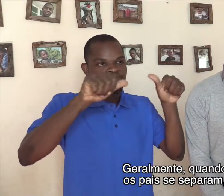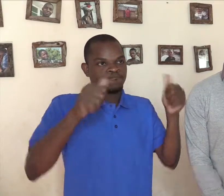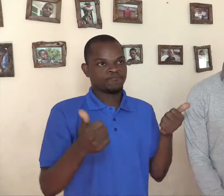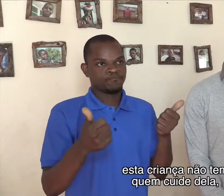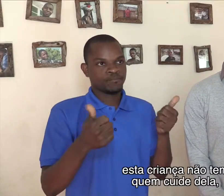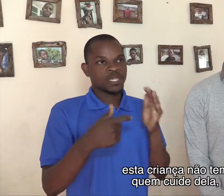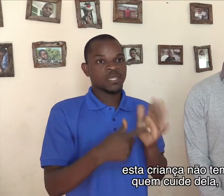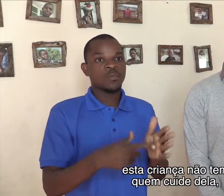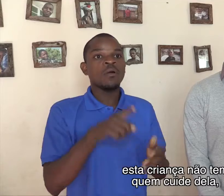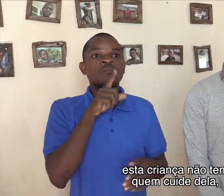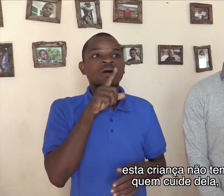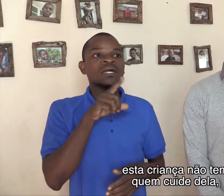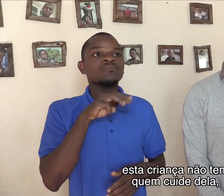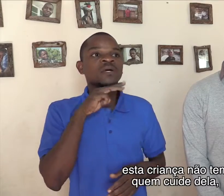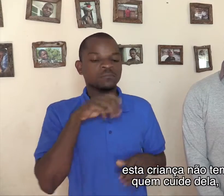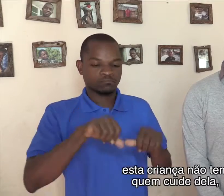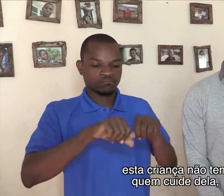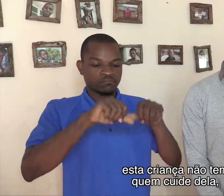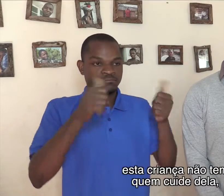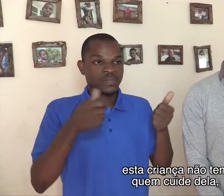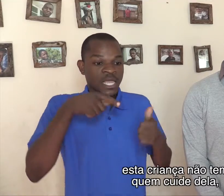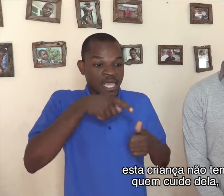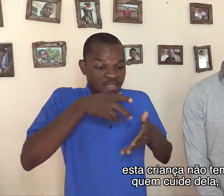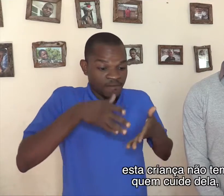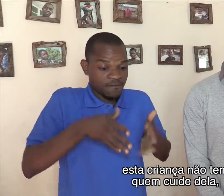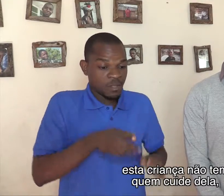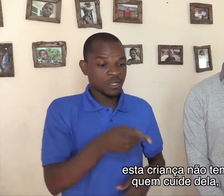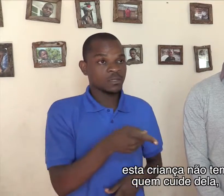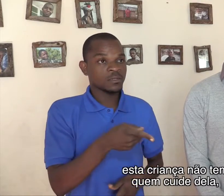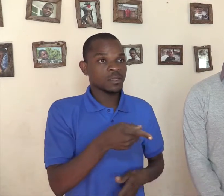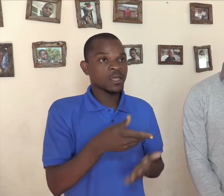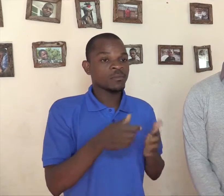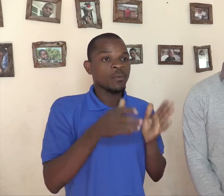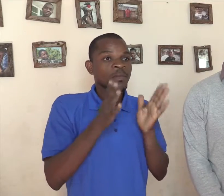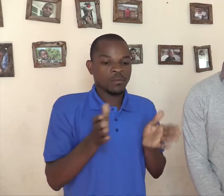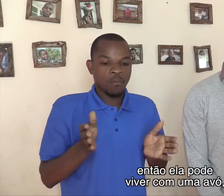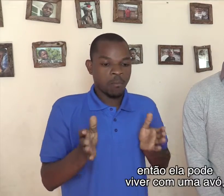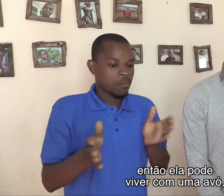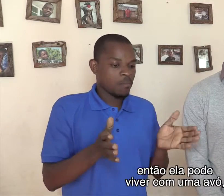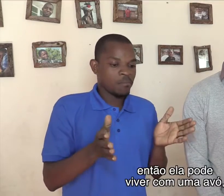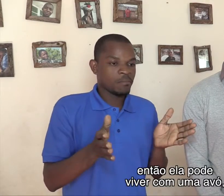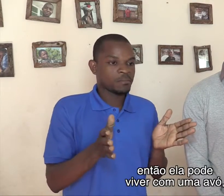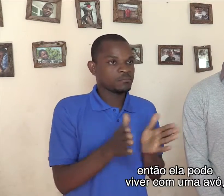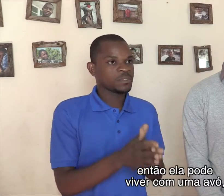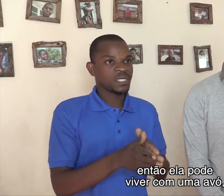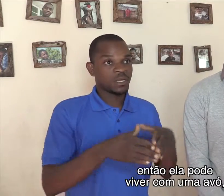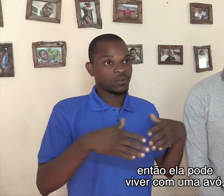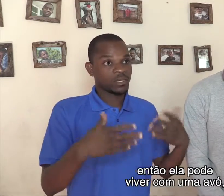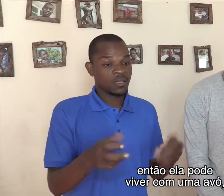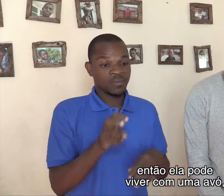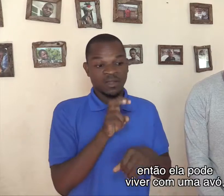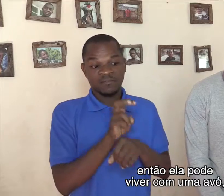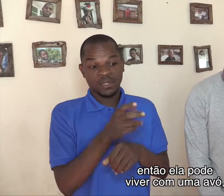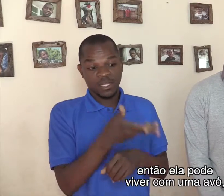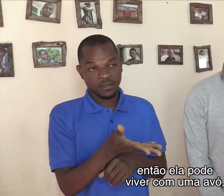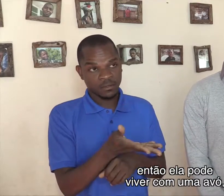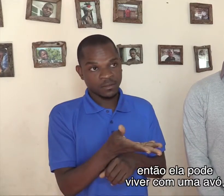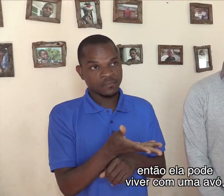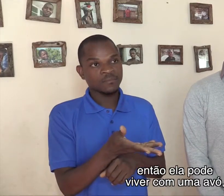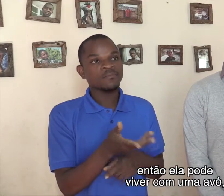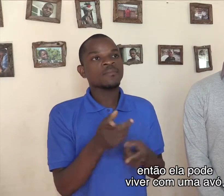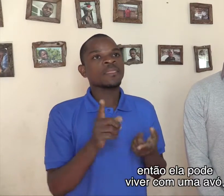separam-se, esta criança, depois não tem cuidadores para poder olhar por ela.